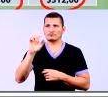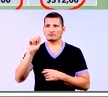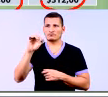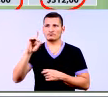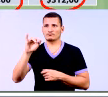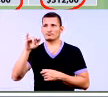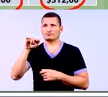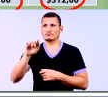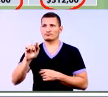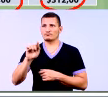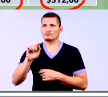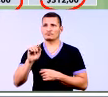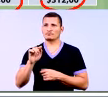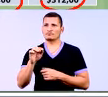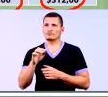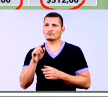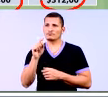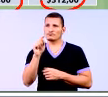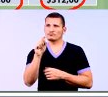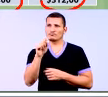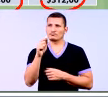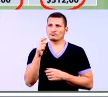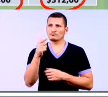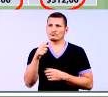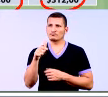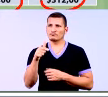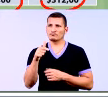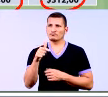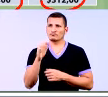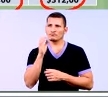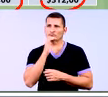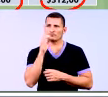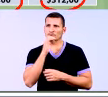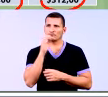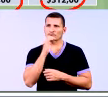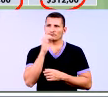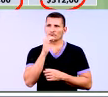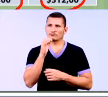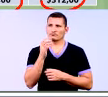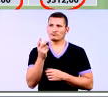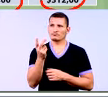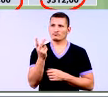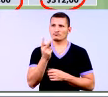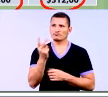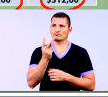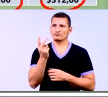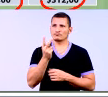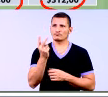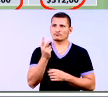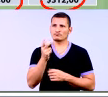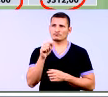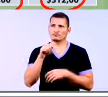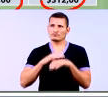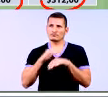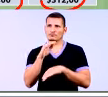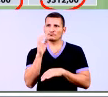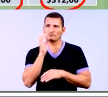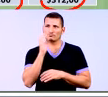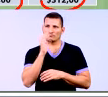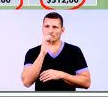E esse cara aqui também não tem. Velocidade, como os dois aqui, a velocidade, esse aqui é muito mais rápido